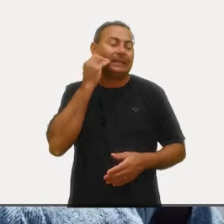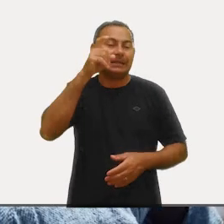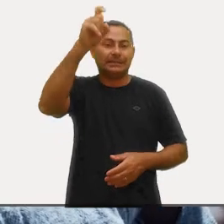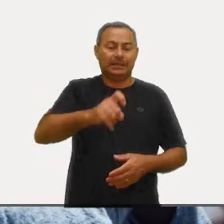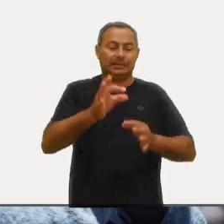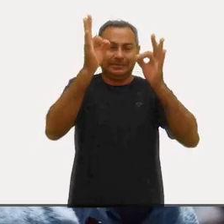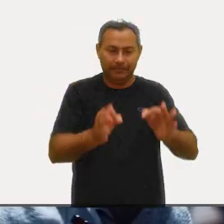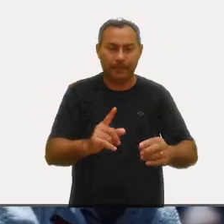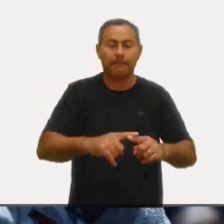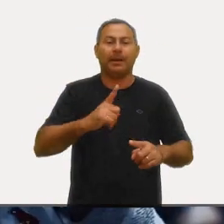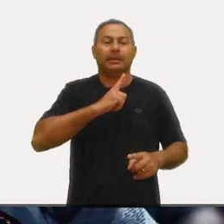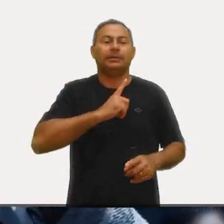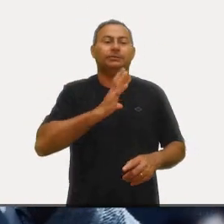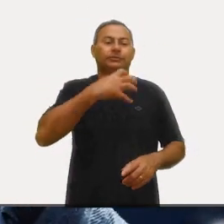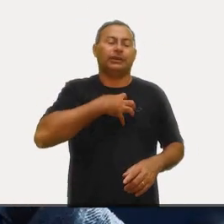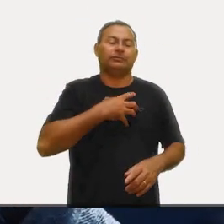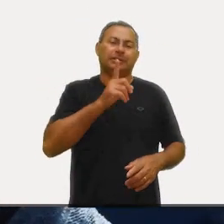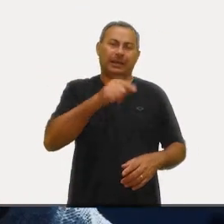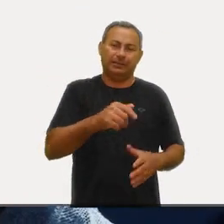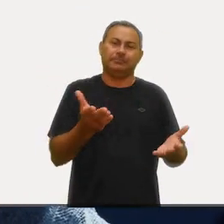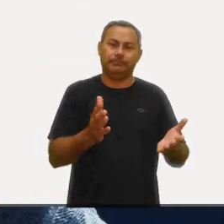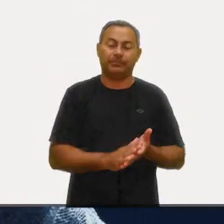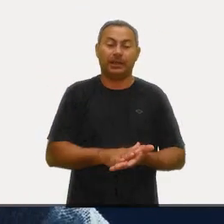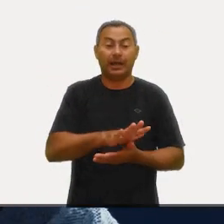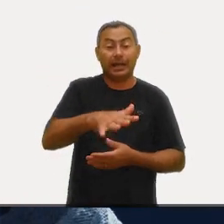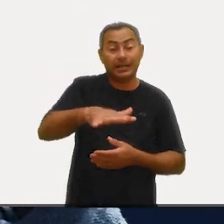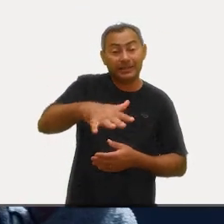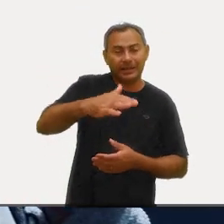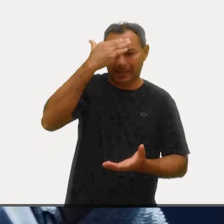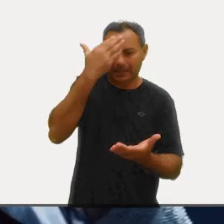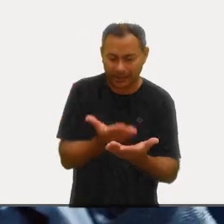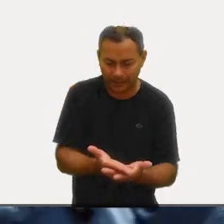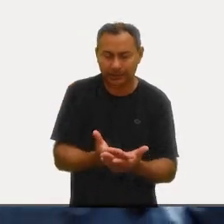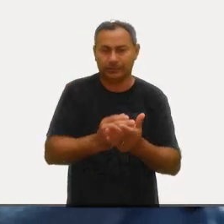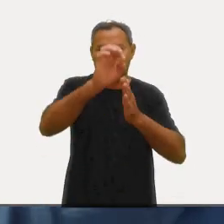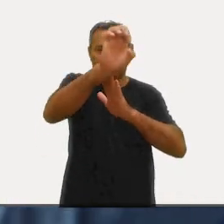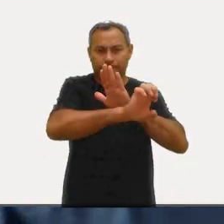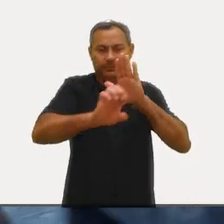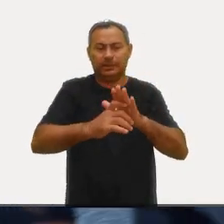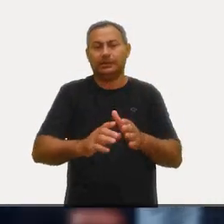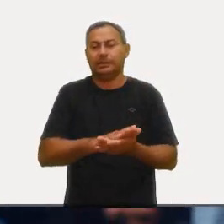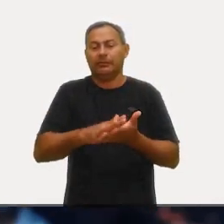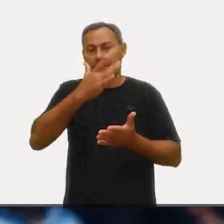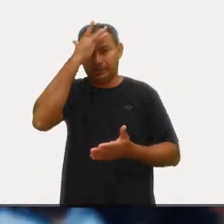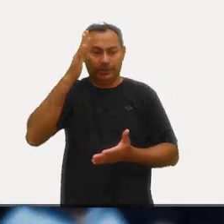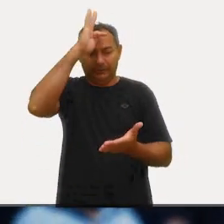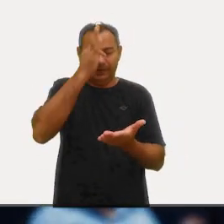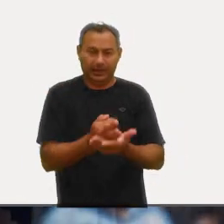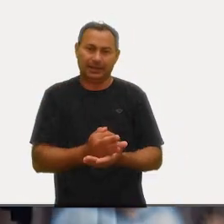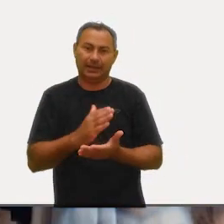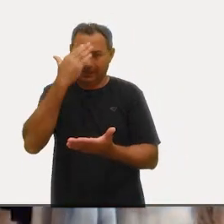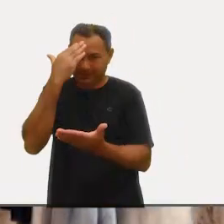ser espiritual, mas finge que é. Às vezes, nem crê no Evangelho, nem no que uma pessoa de fé